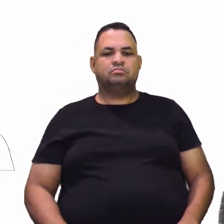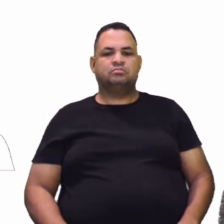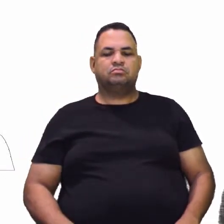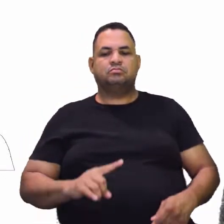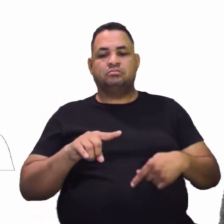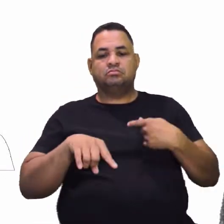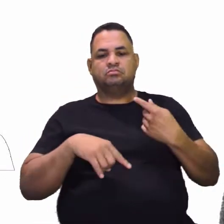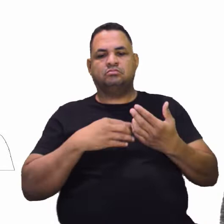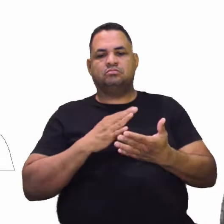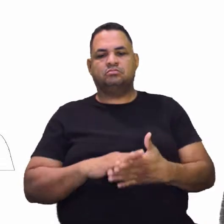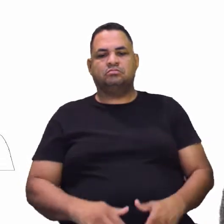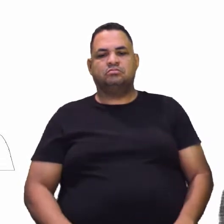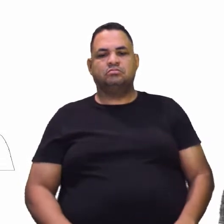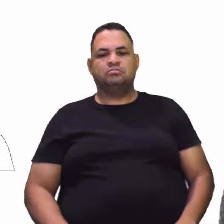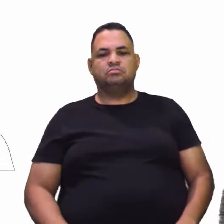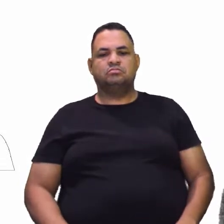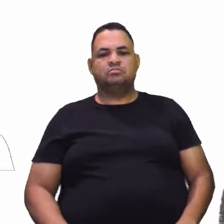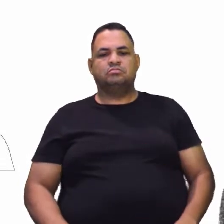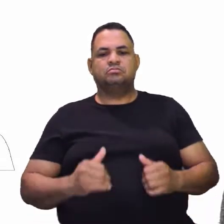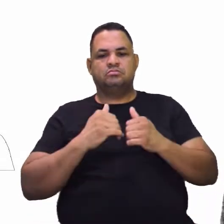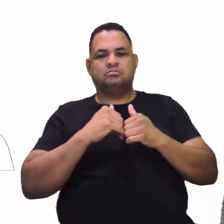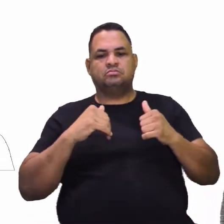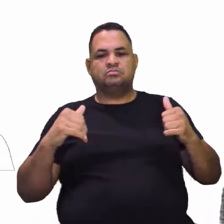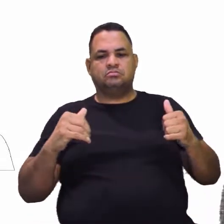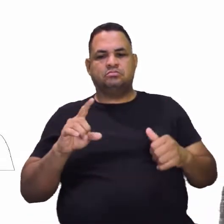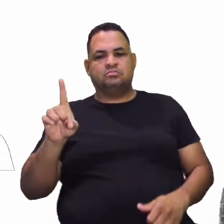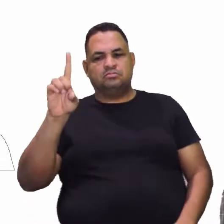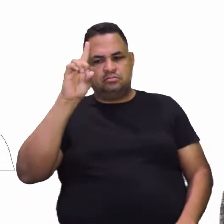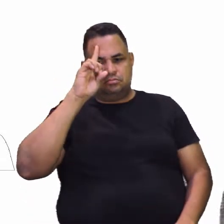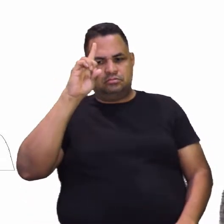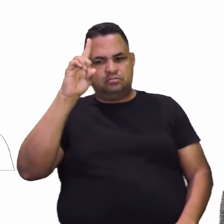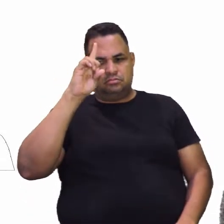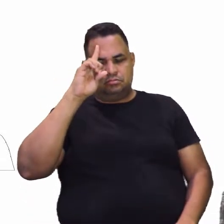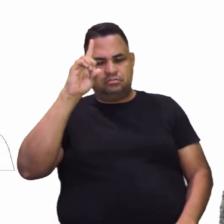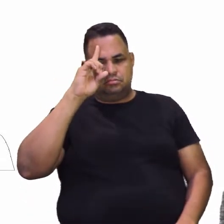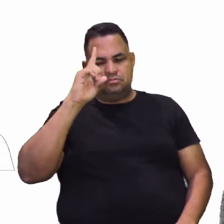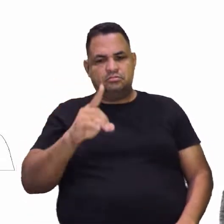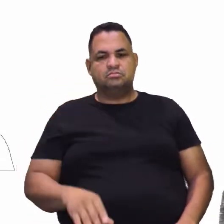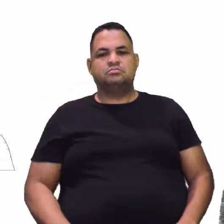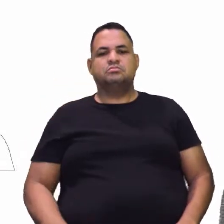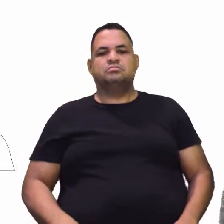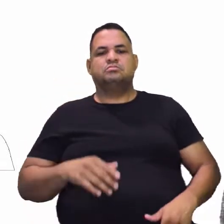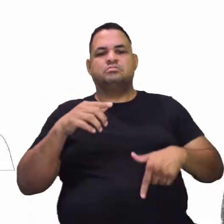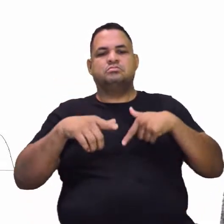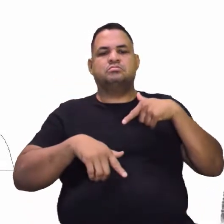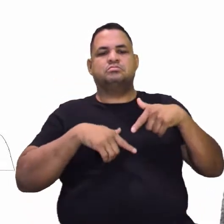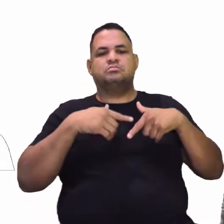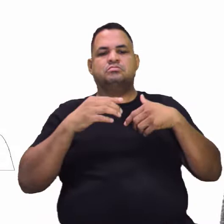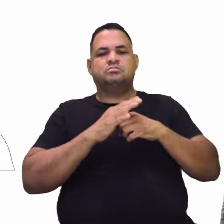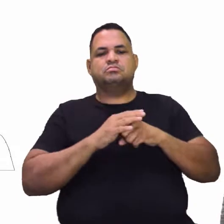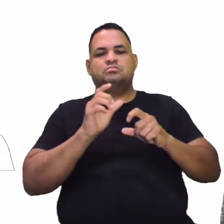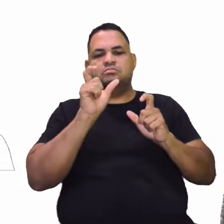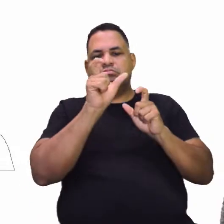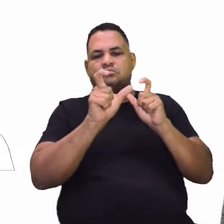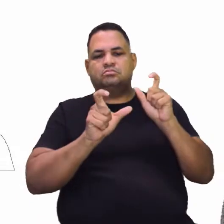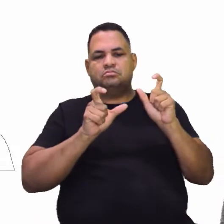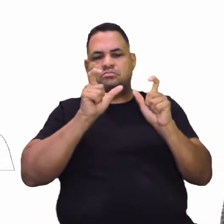mais tarde. Everyday separado, todos os dias. Trabalha aí como um